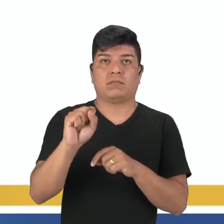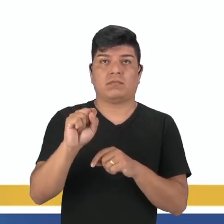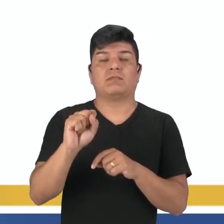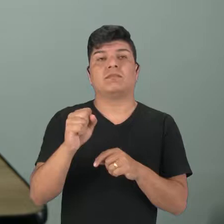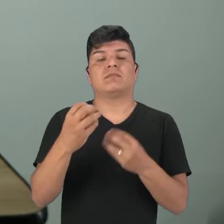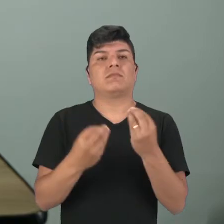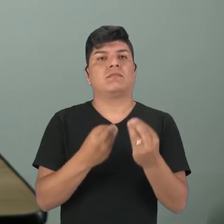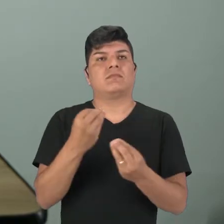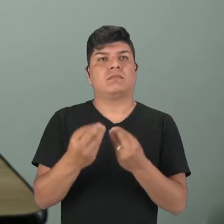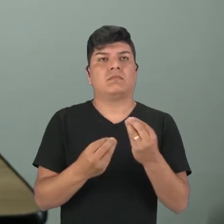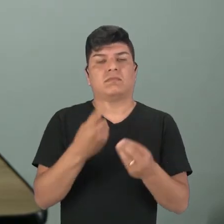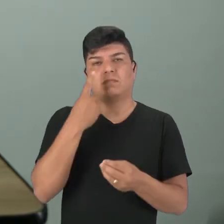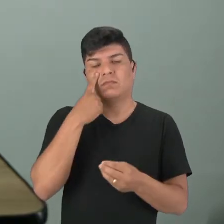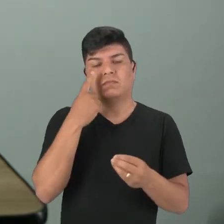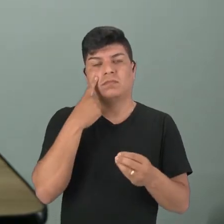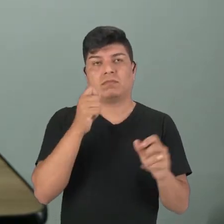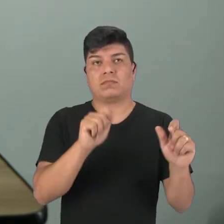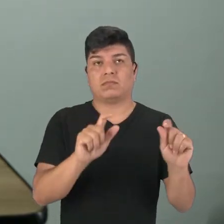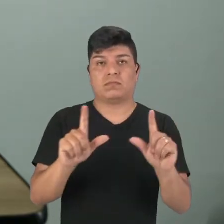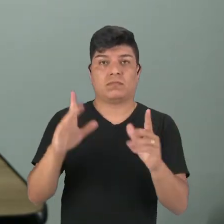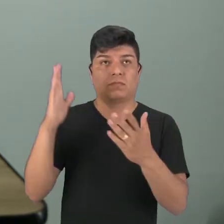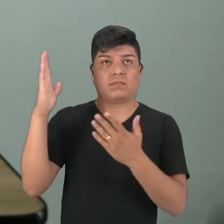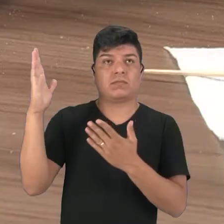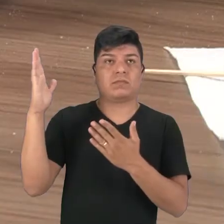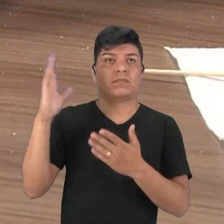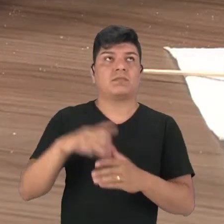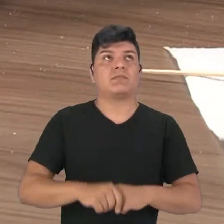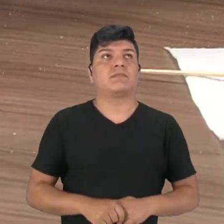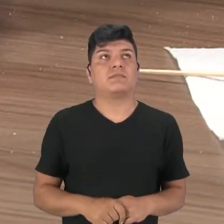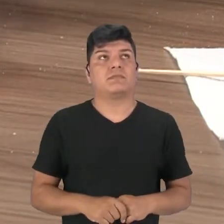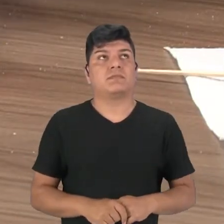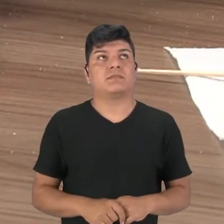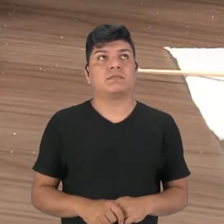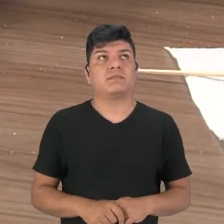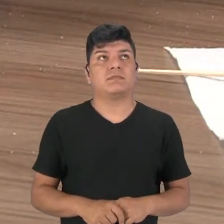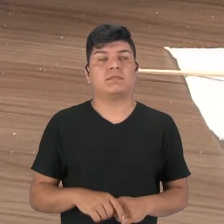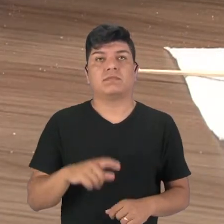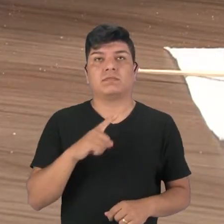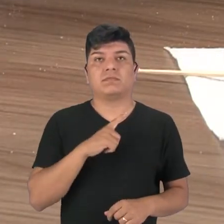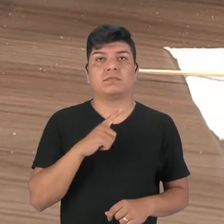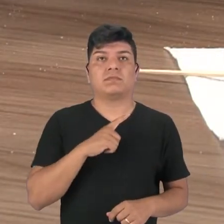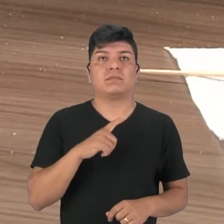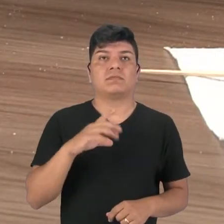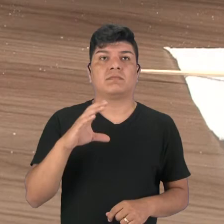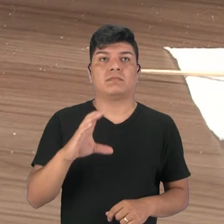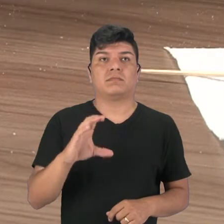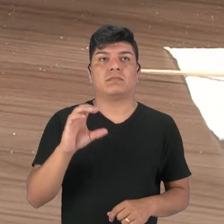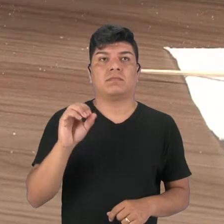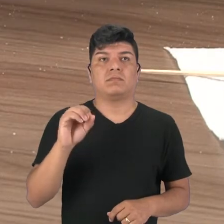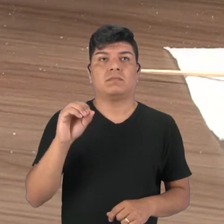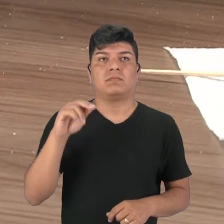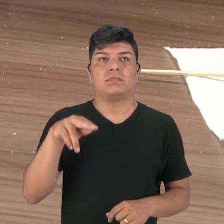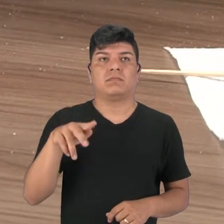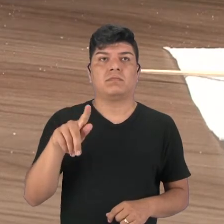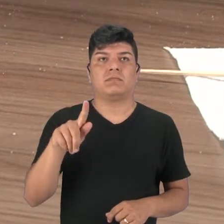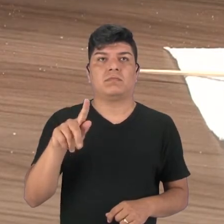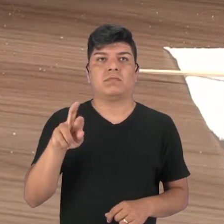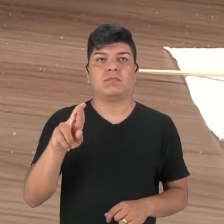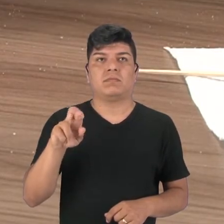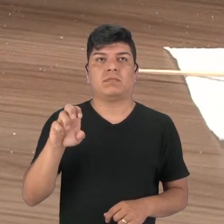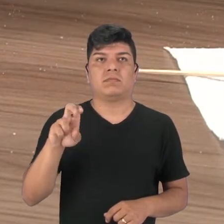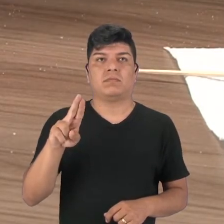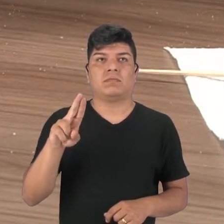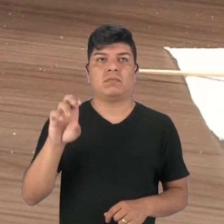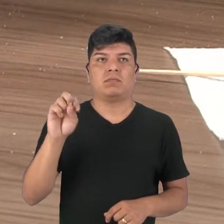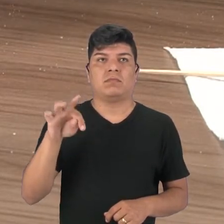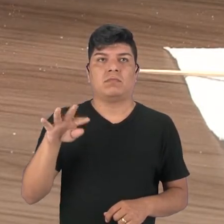isso? Observe aqui comigo. Veja aqui. Ela tem congruentes porque são do mesmo tamanho.